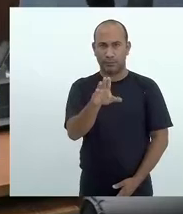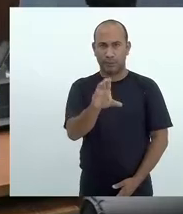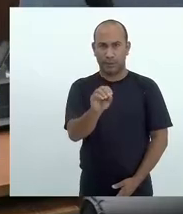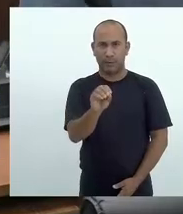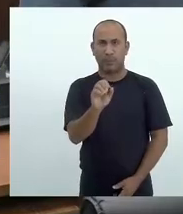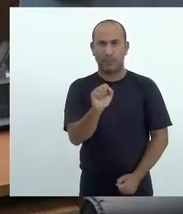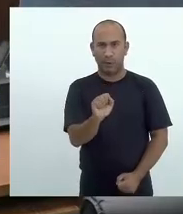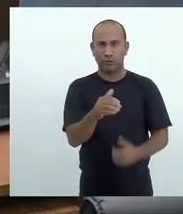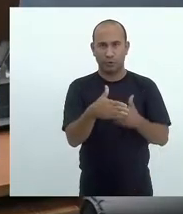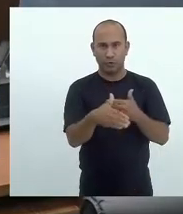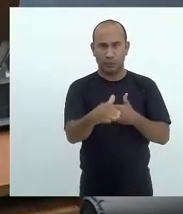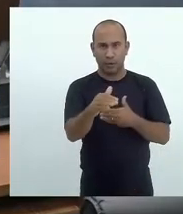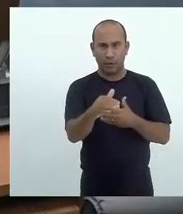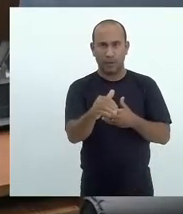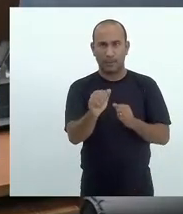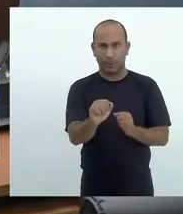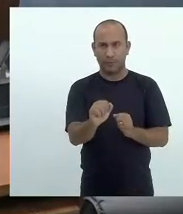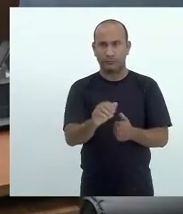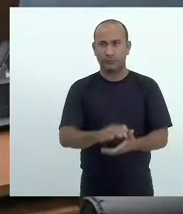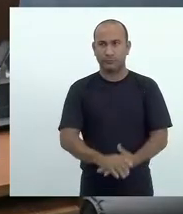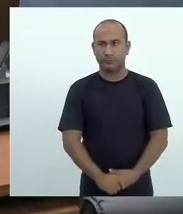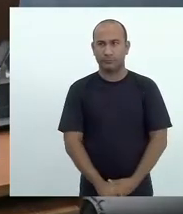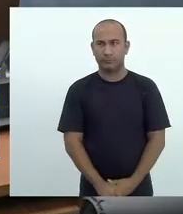Pode seguir? Espera só um pouquinho. Senhor presidente,